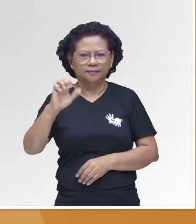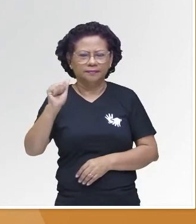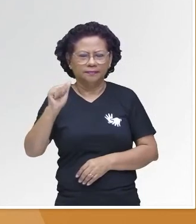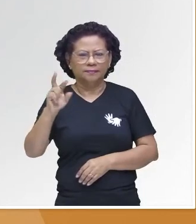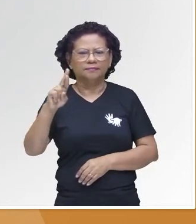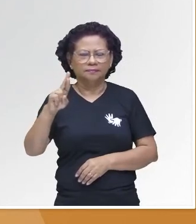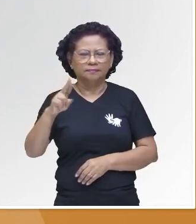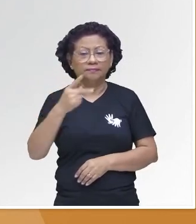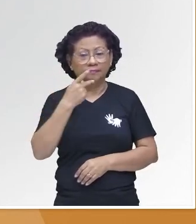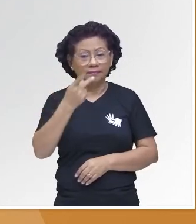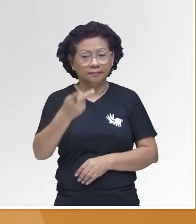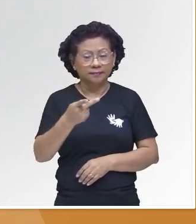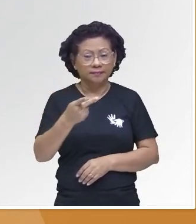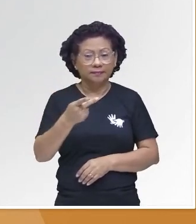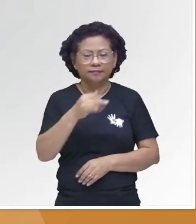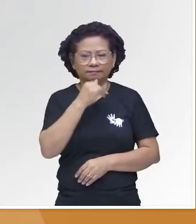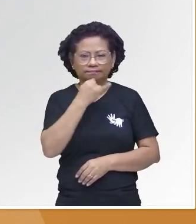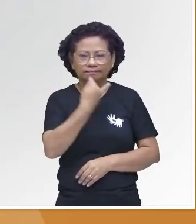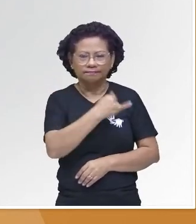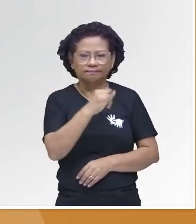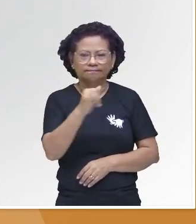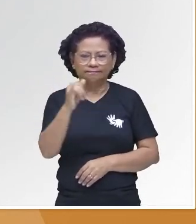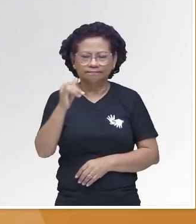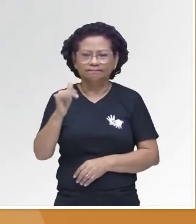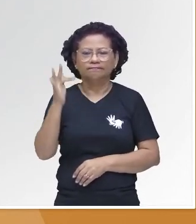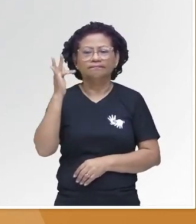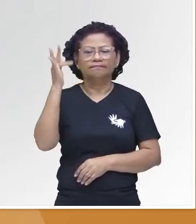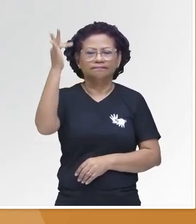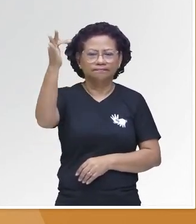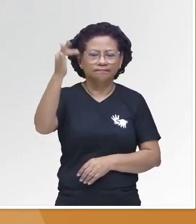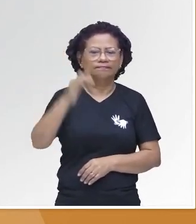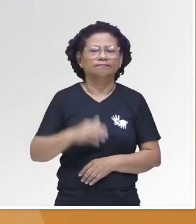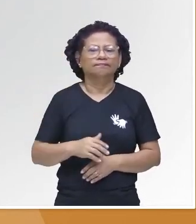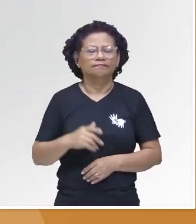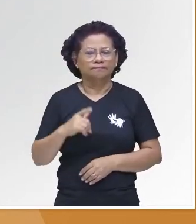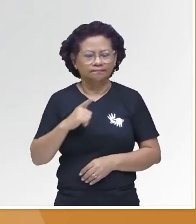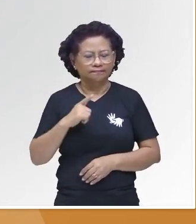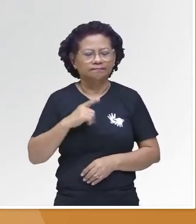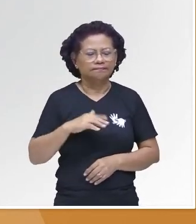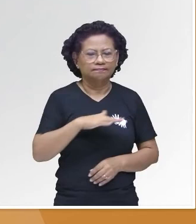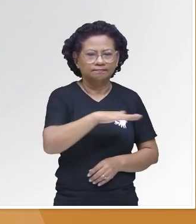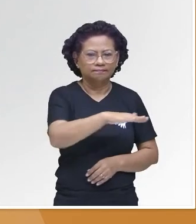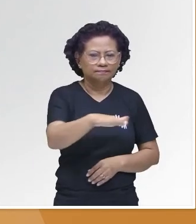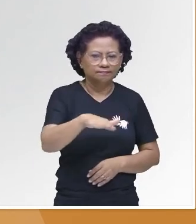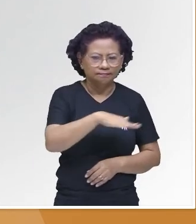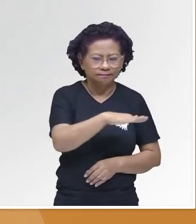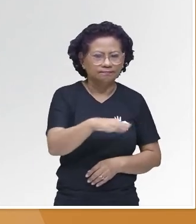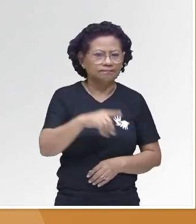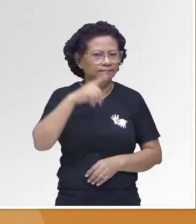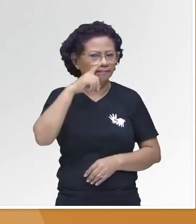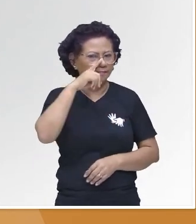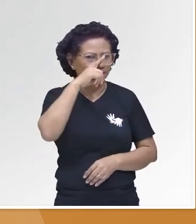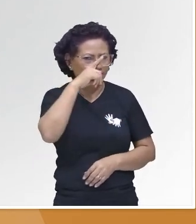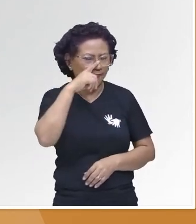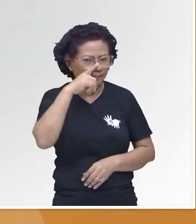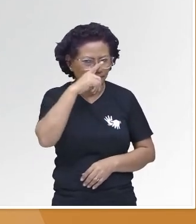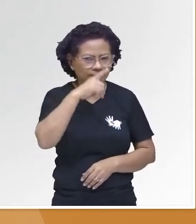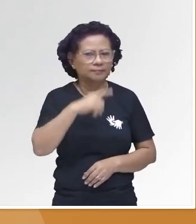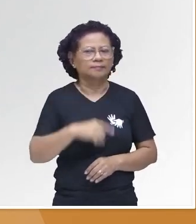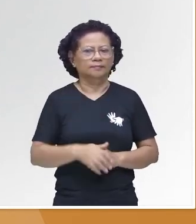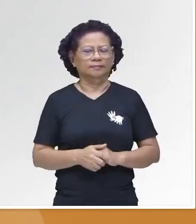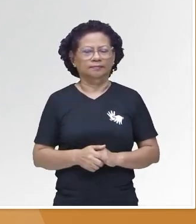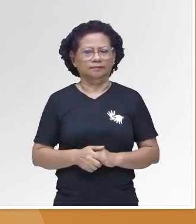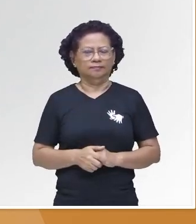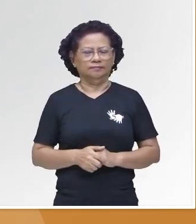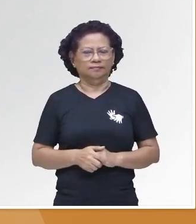né? Só vale lembrar que em algumas áreas, né, já tiveram aí acidentes radioativos, né,